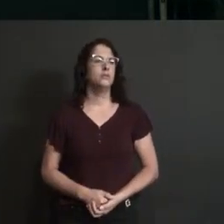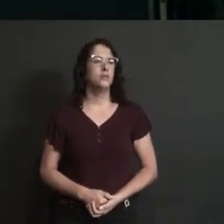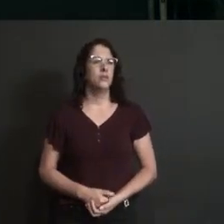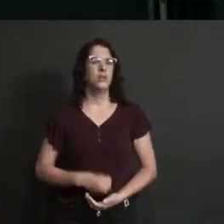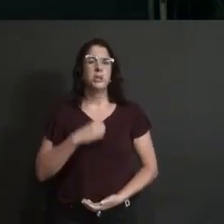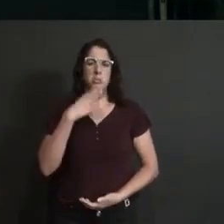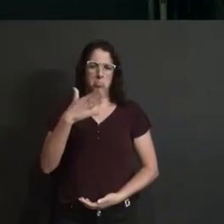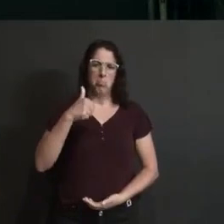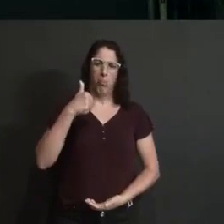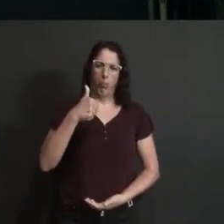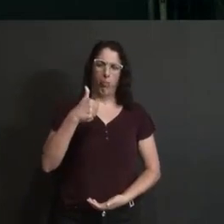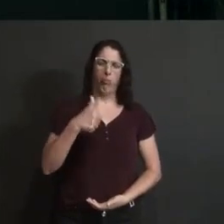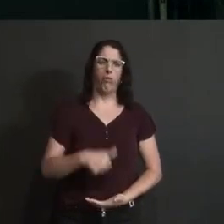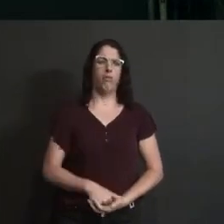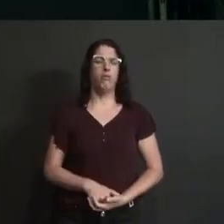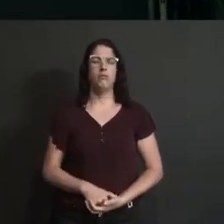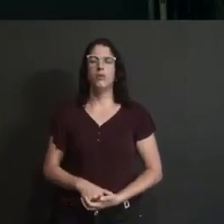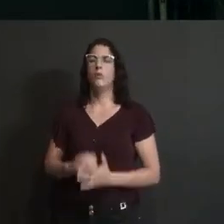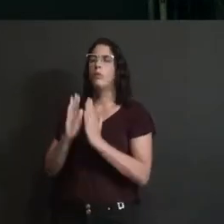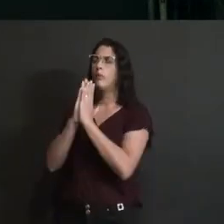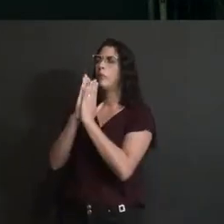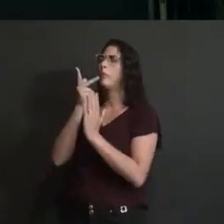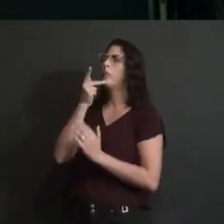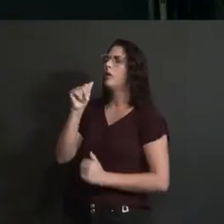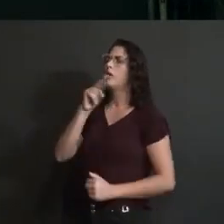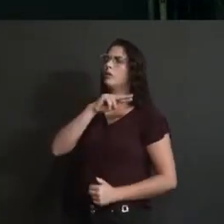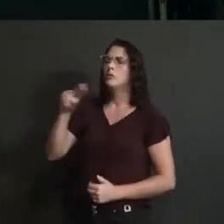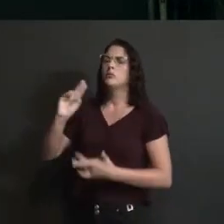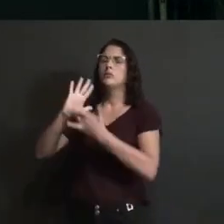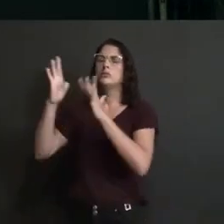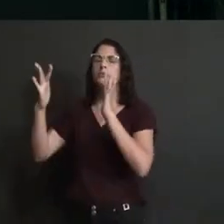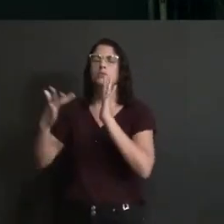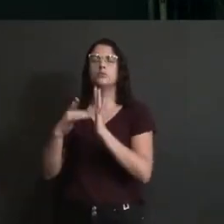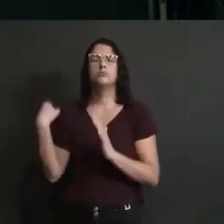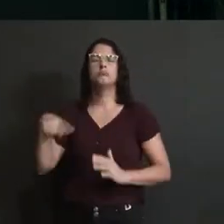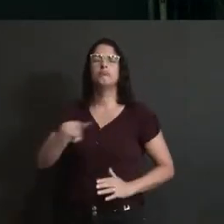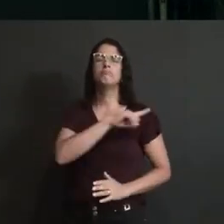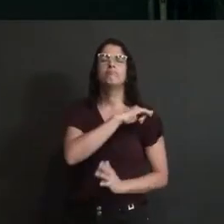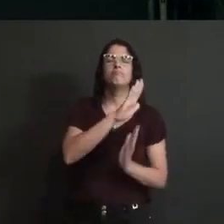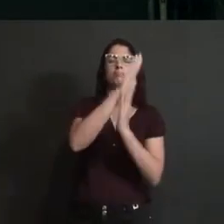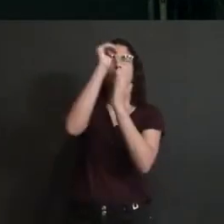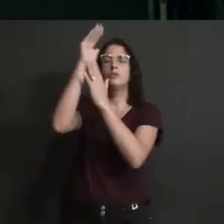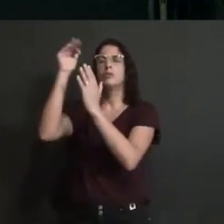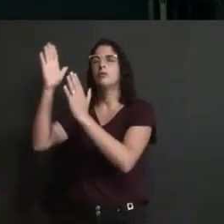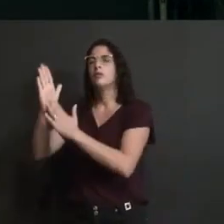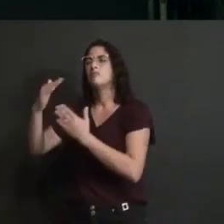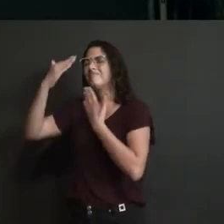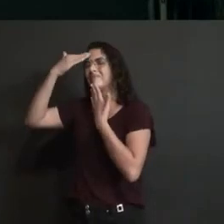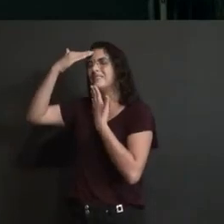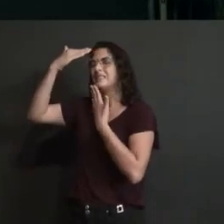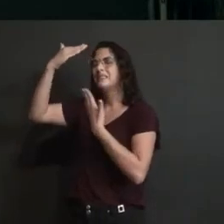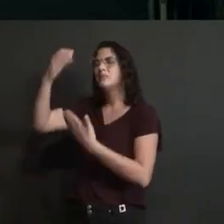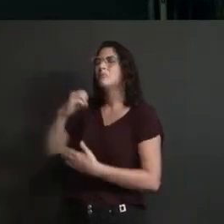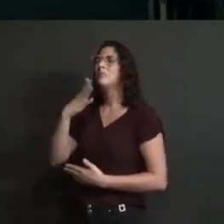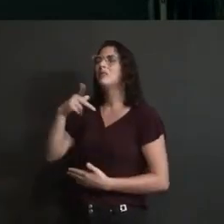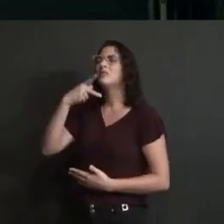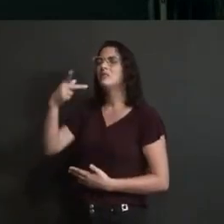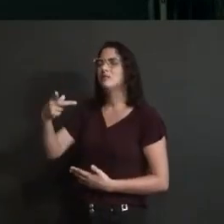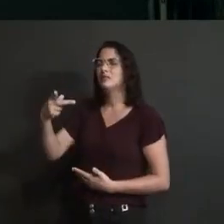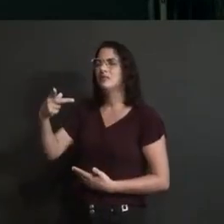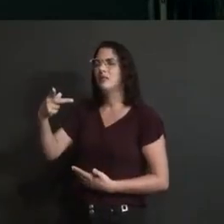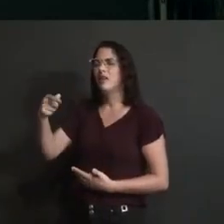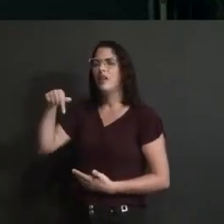Valeu a pena. Pai amado, em nome de Jesus, nós te louvamos, te bendizemos. Estamos, Pai, nesse culto